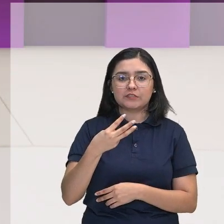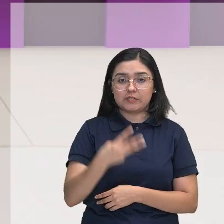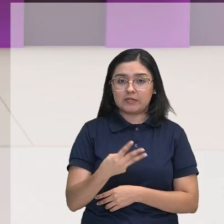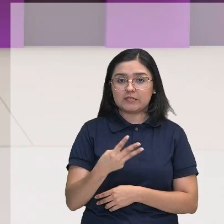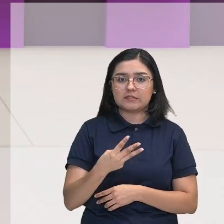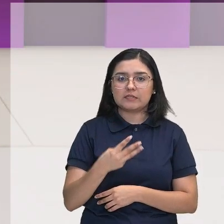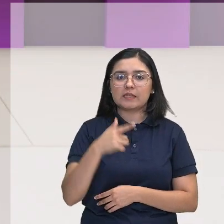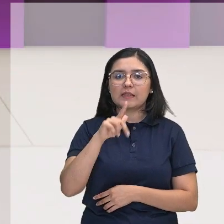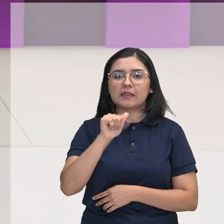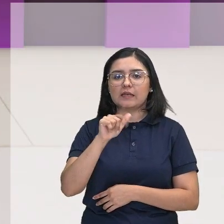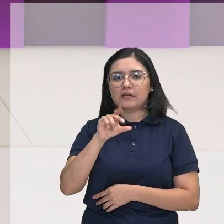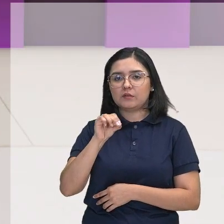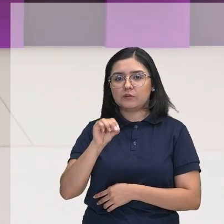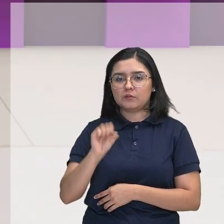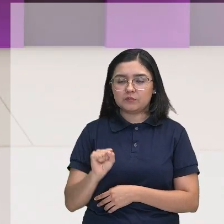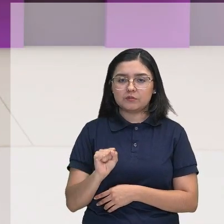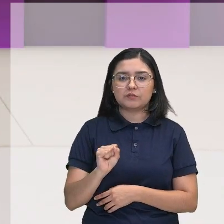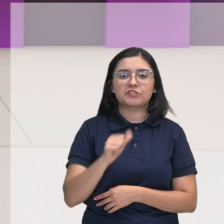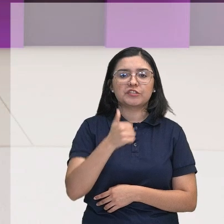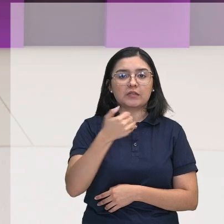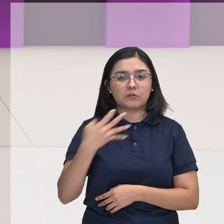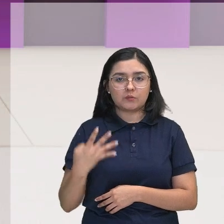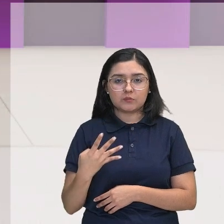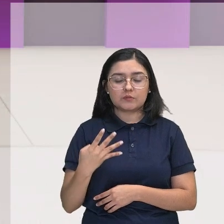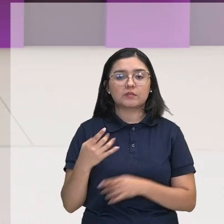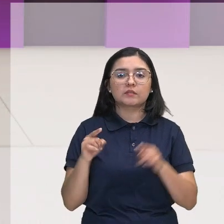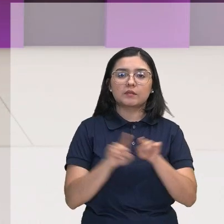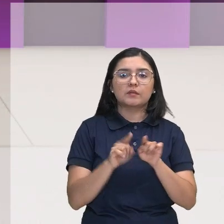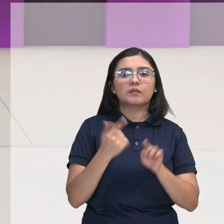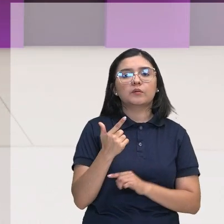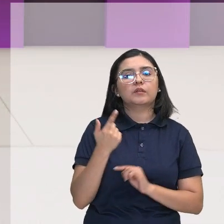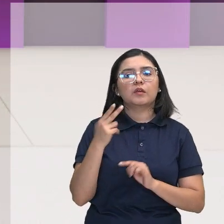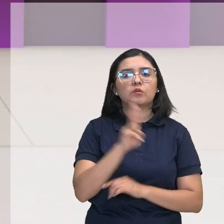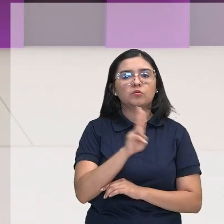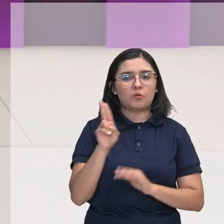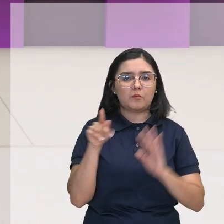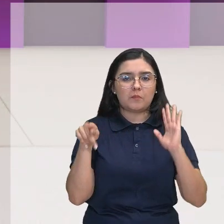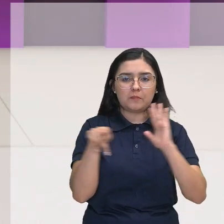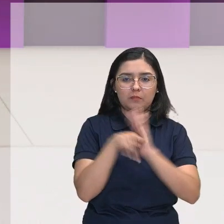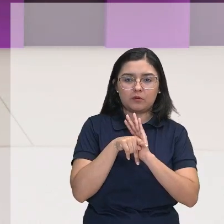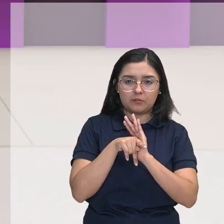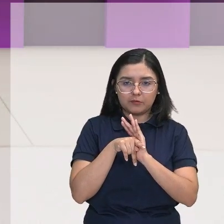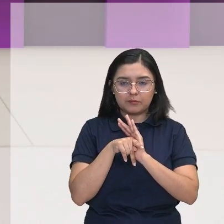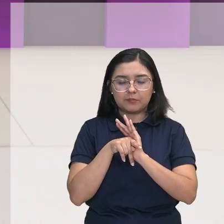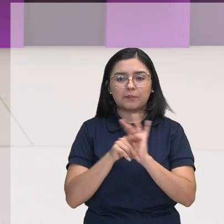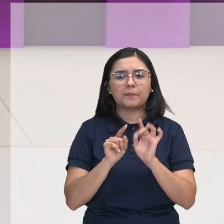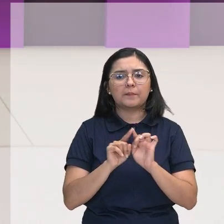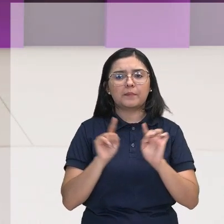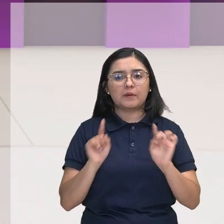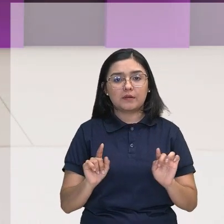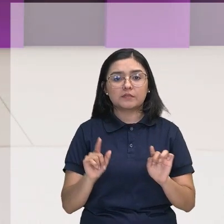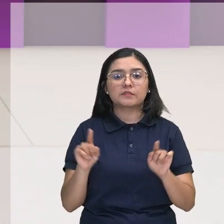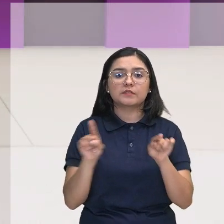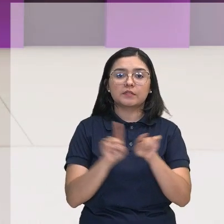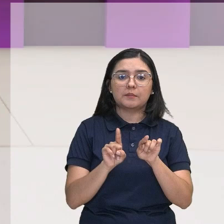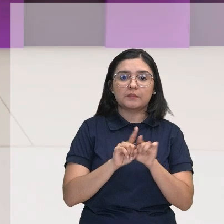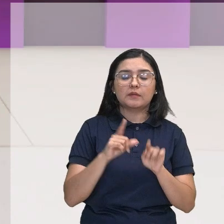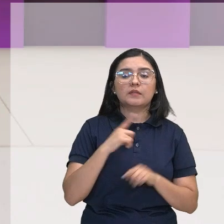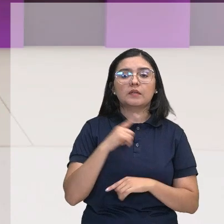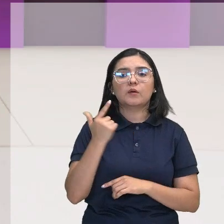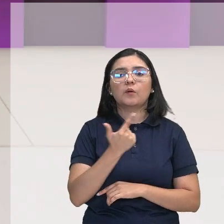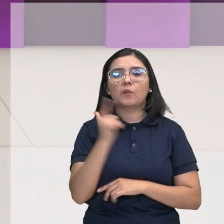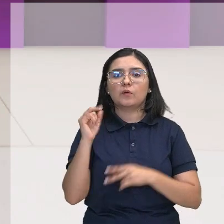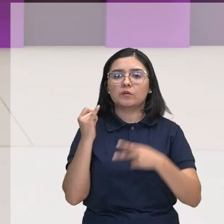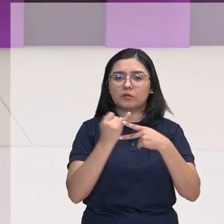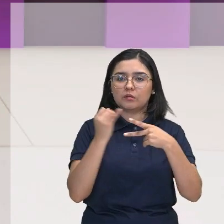de 13 lados, o polígono de 14 lados, eles não têm nomes específicos, tá bom? Mas, claro, também temos aí outros polígonos,